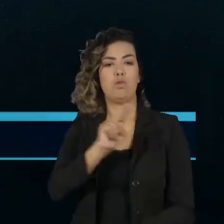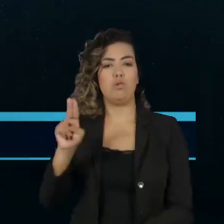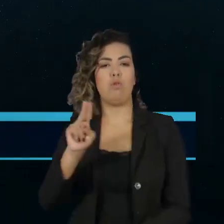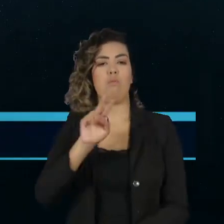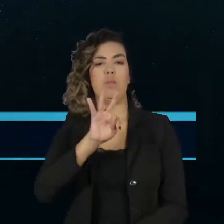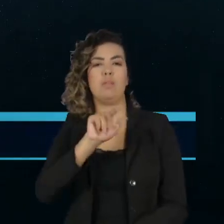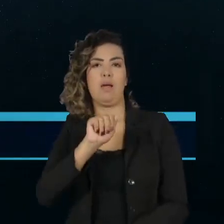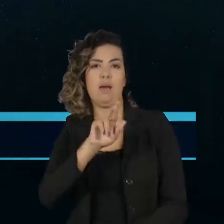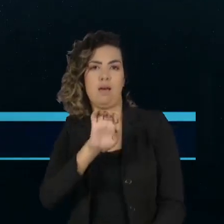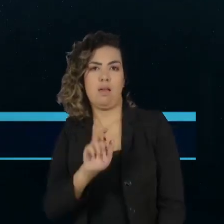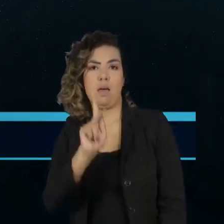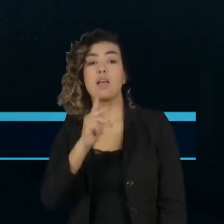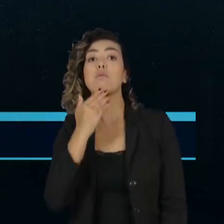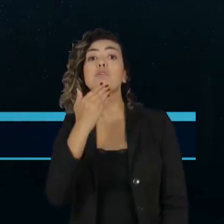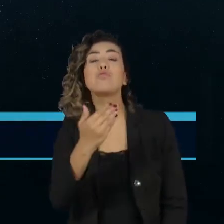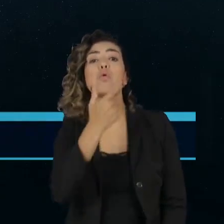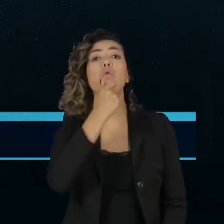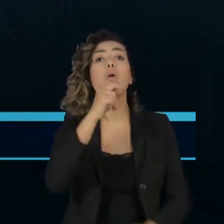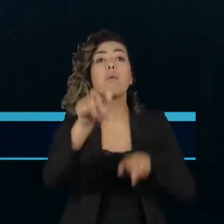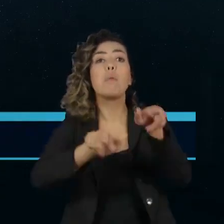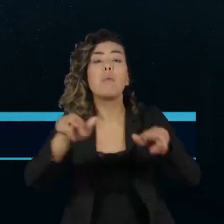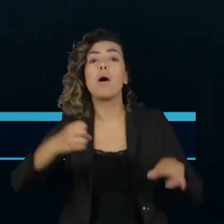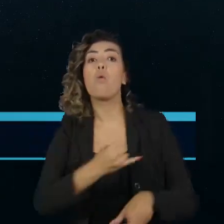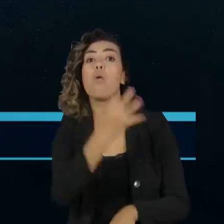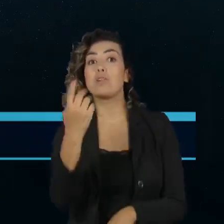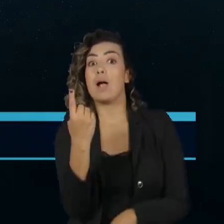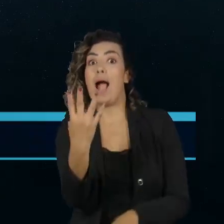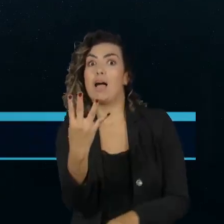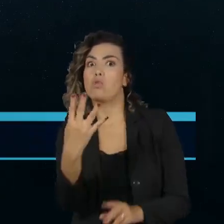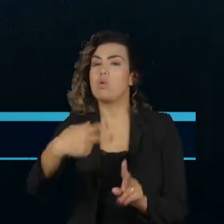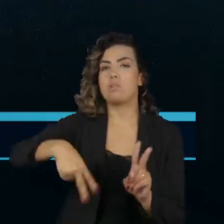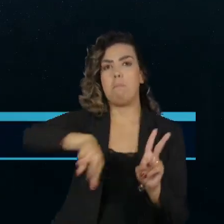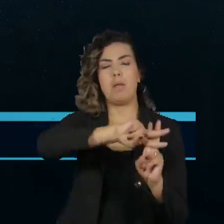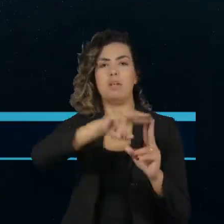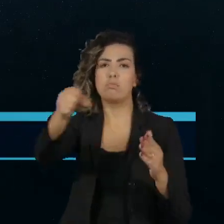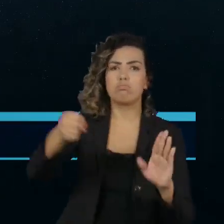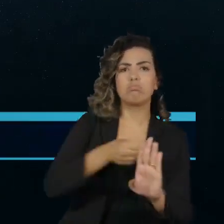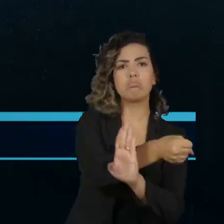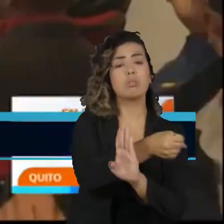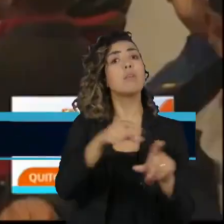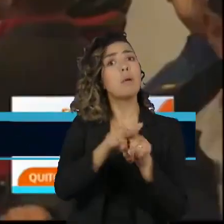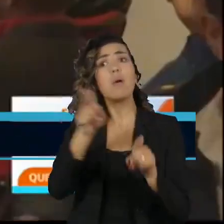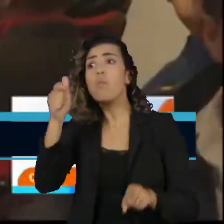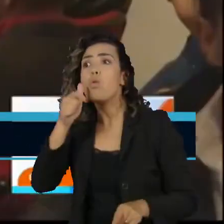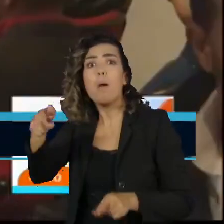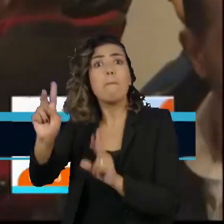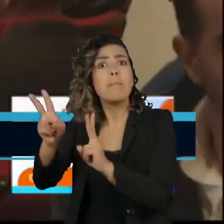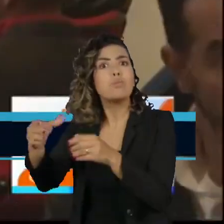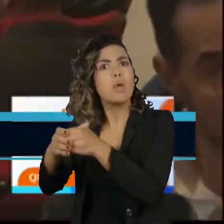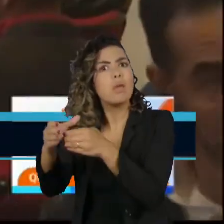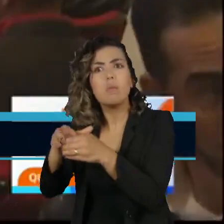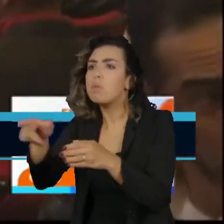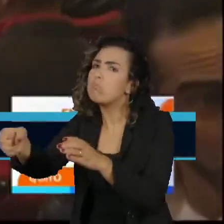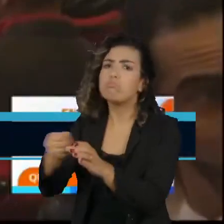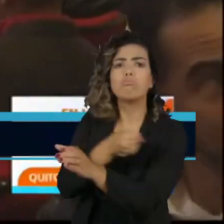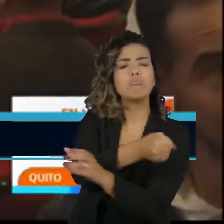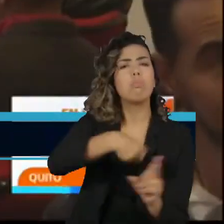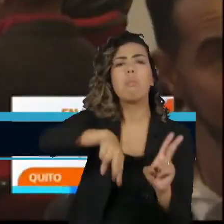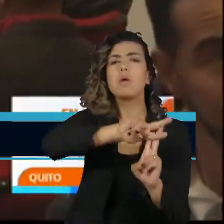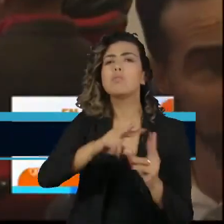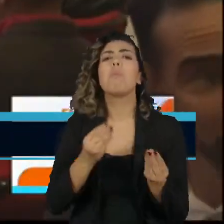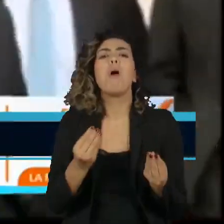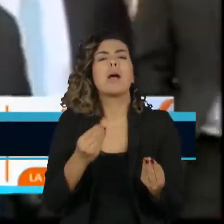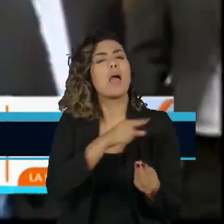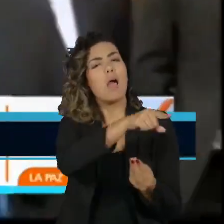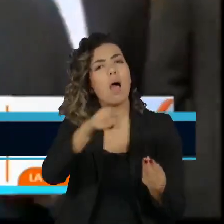pediu a prisão de 14 líderes da oposição venezuelana incluindo membros da equipe dela Eles foram acusados de traição à